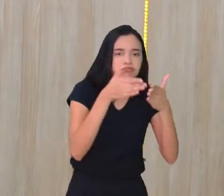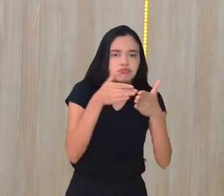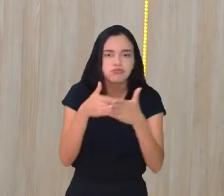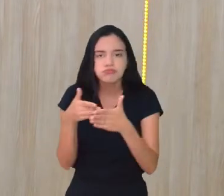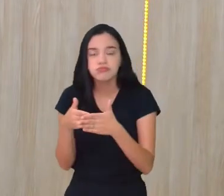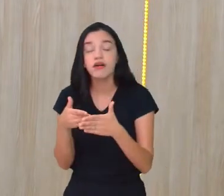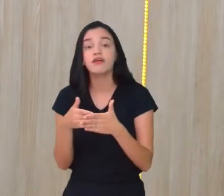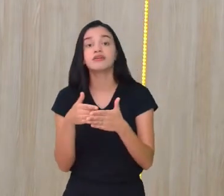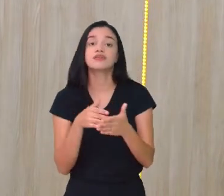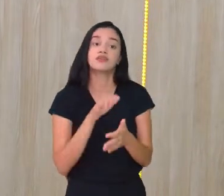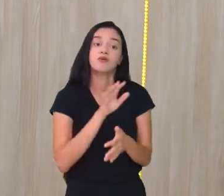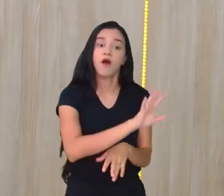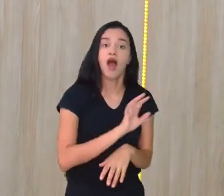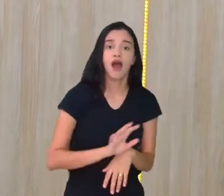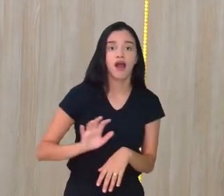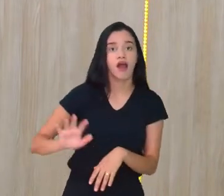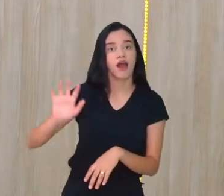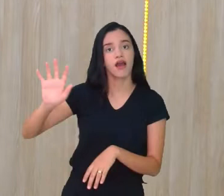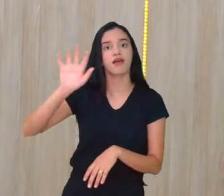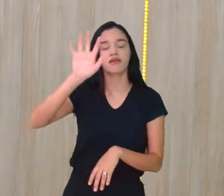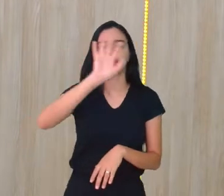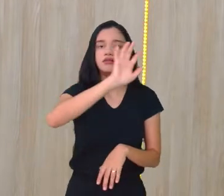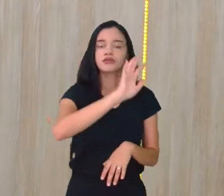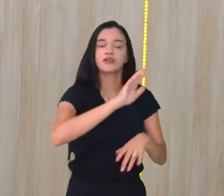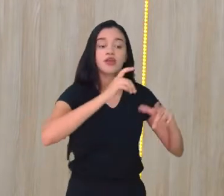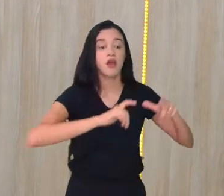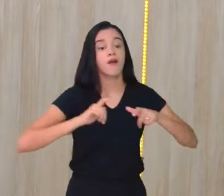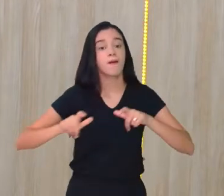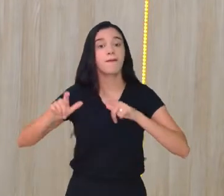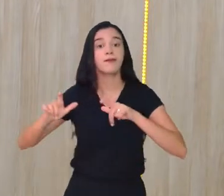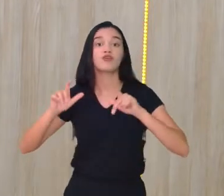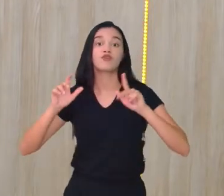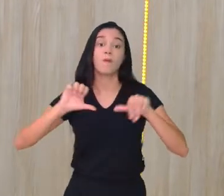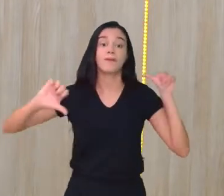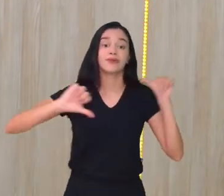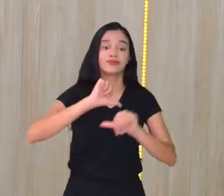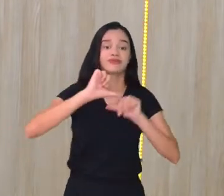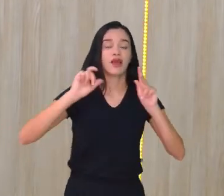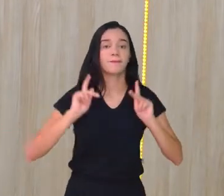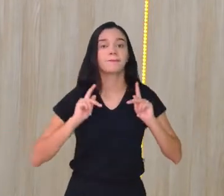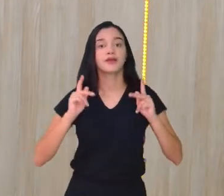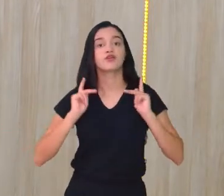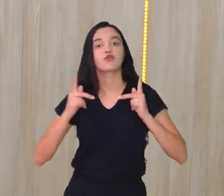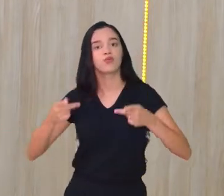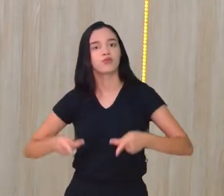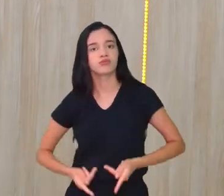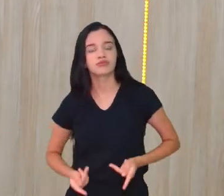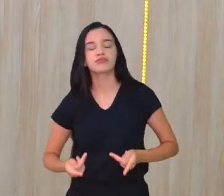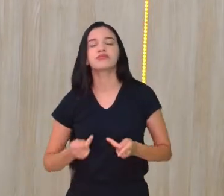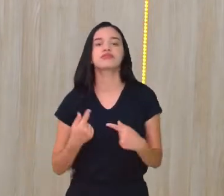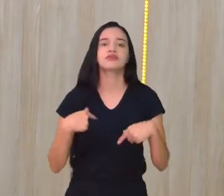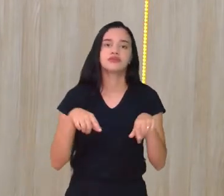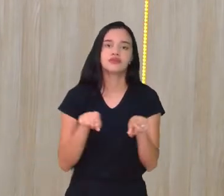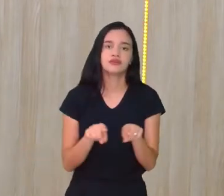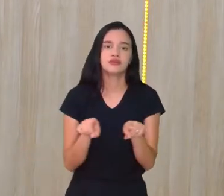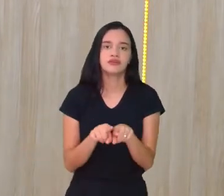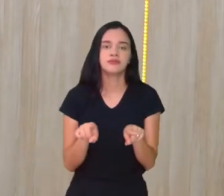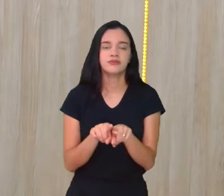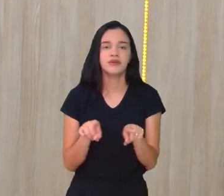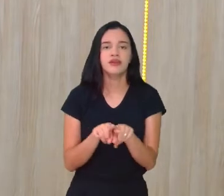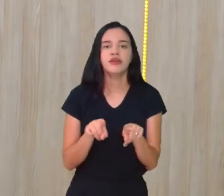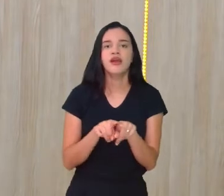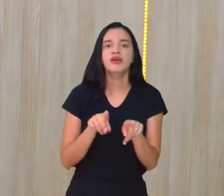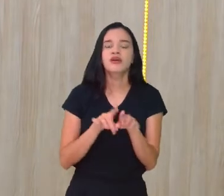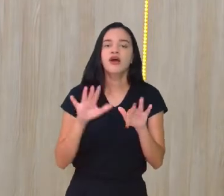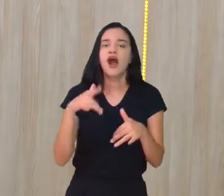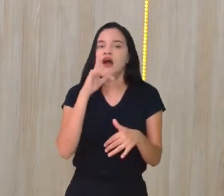são territórios marcados pelo homem. Tem também aqueles territórios pertencentes à Marinha. Então, se